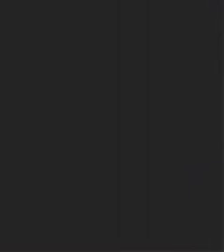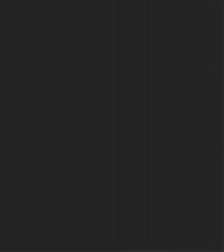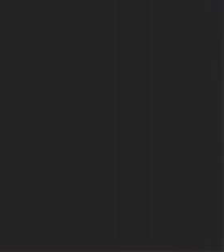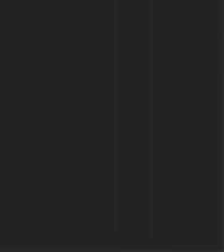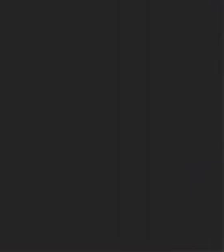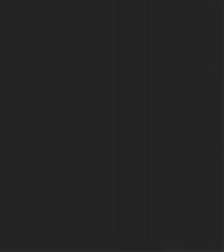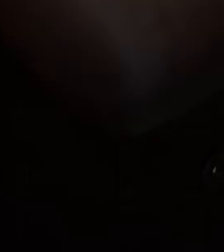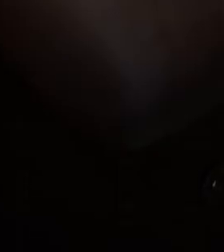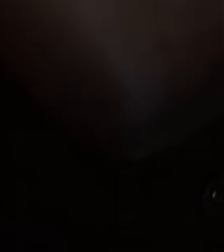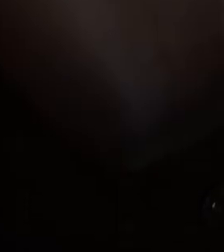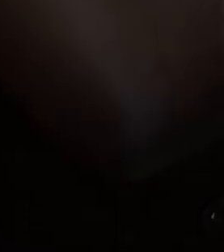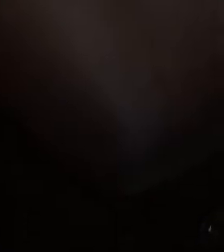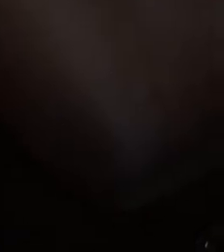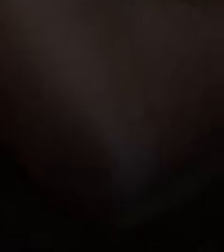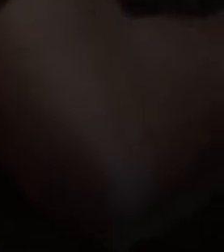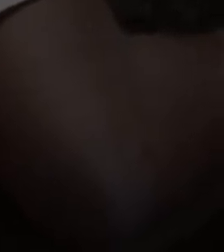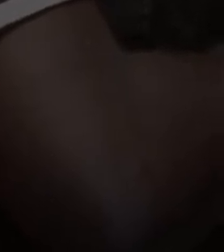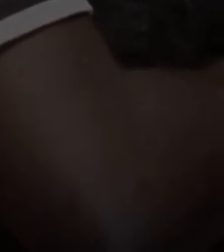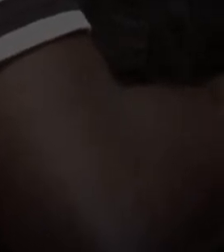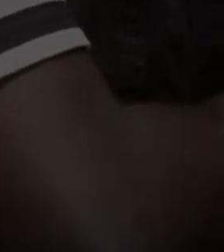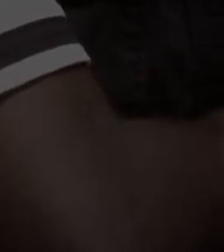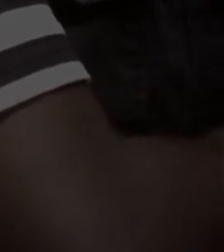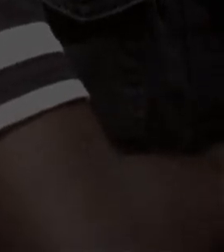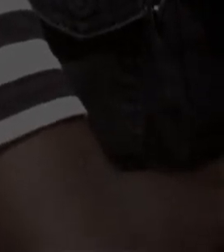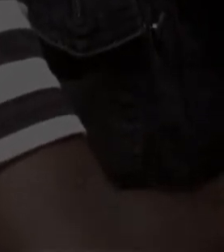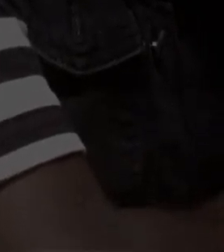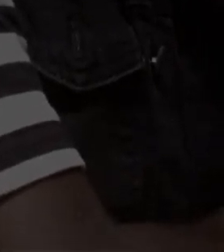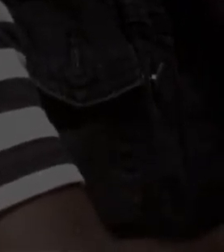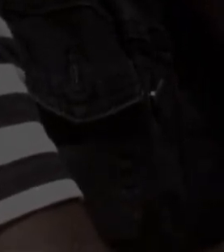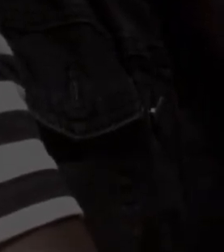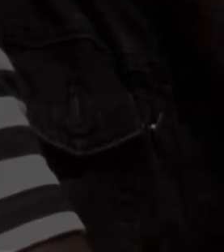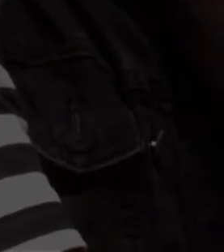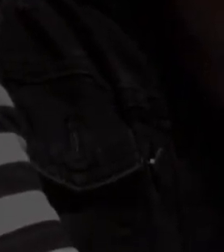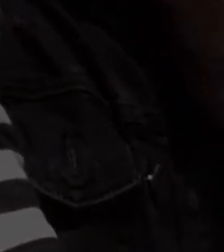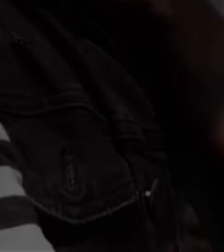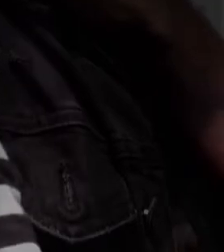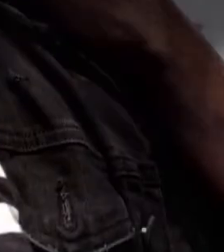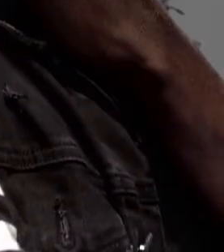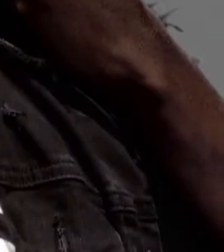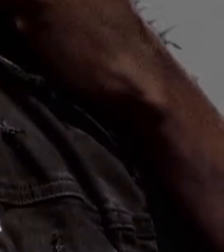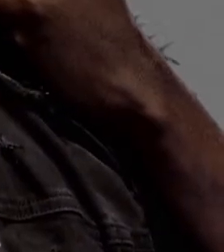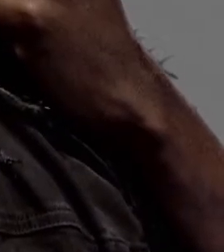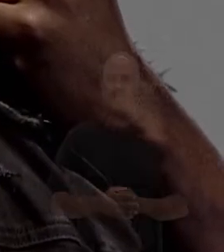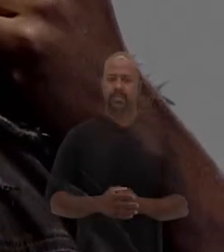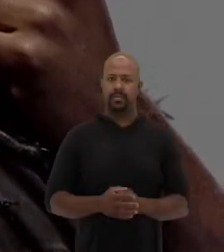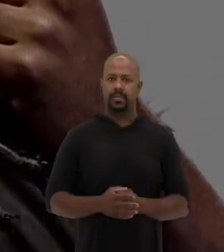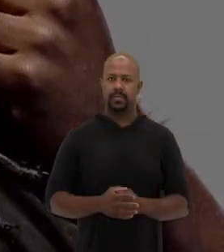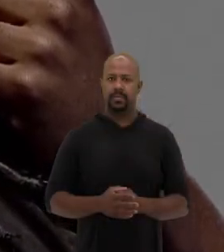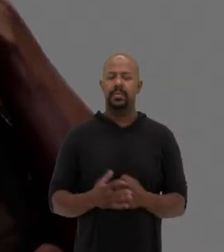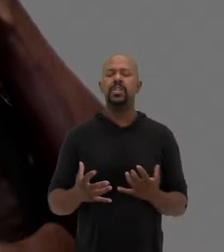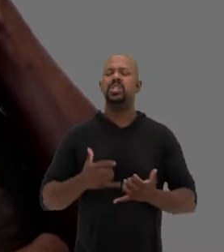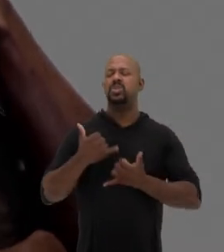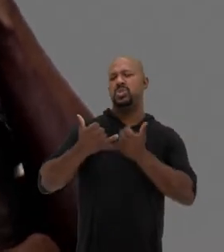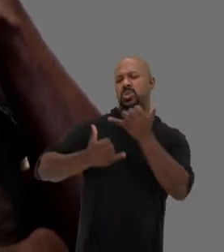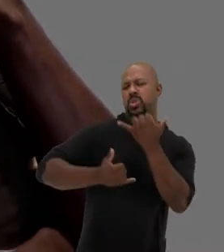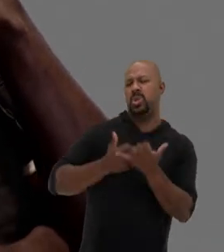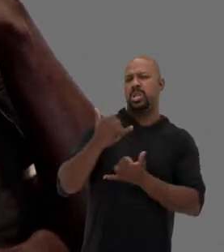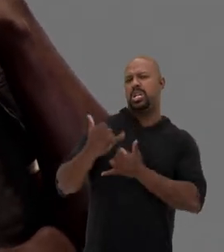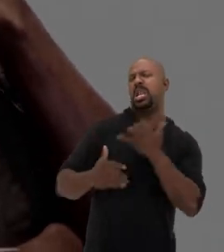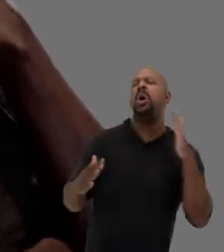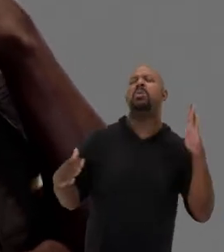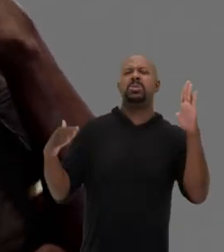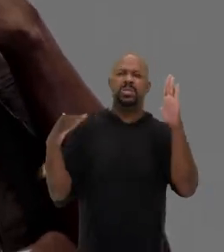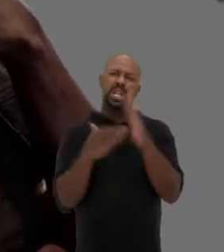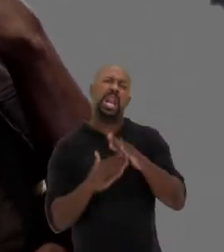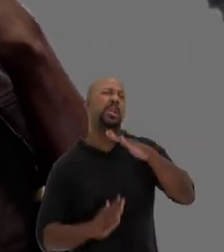seguida, dos dois juntos, com uma fumaça escura os envolvendo. Eles se alternam cantando a música em um local com fundo cinza. Jogando até o